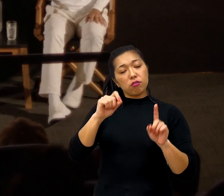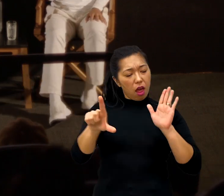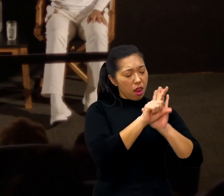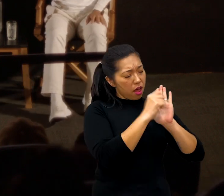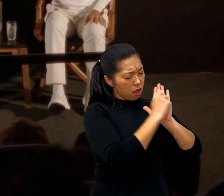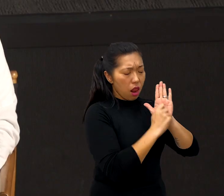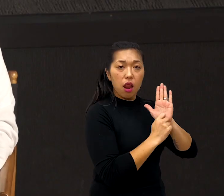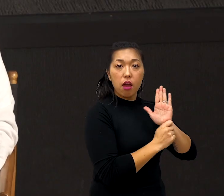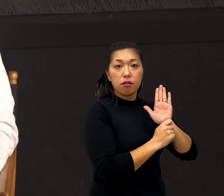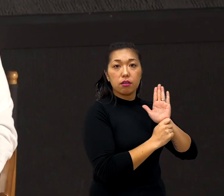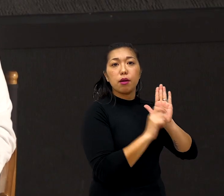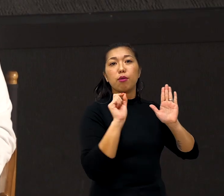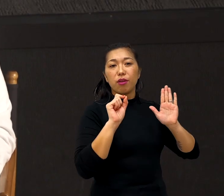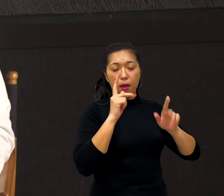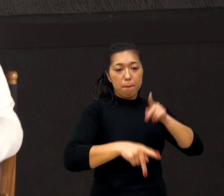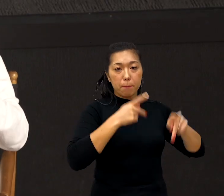negro.